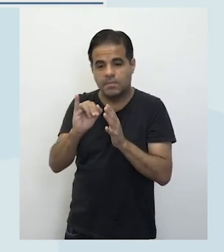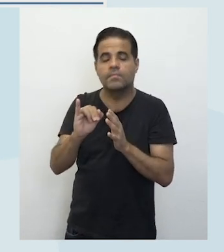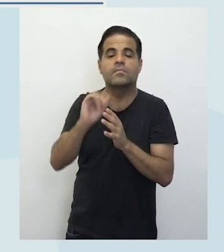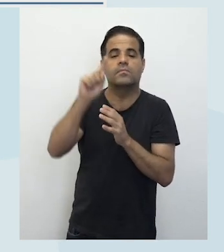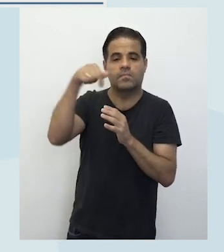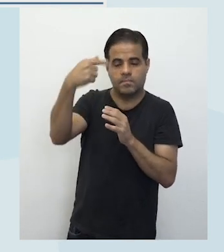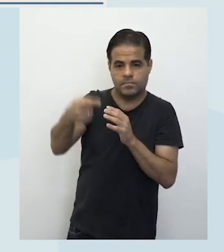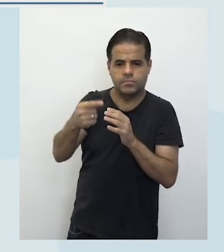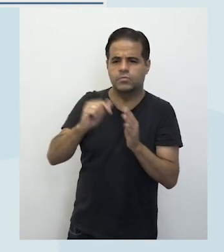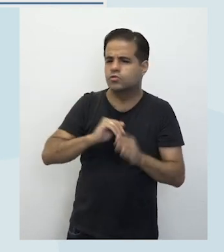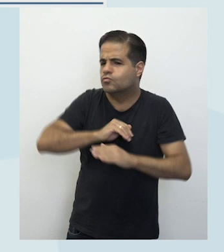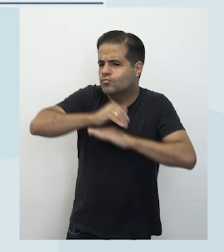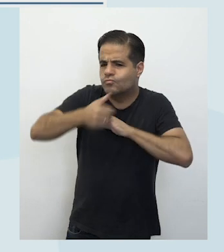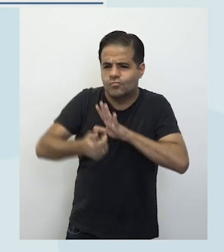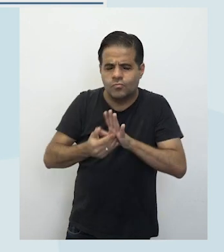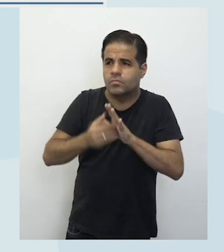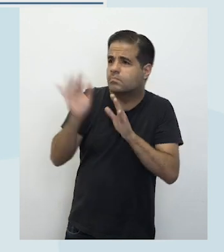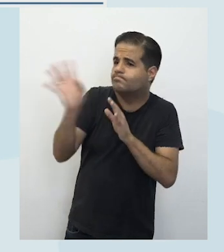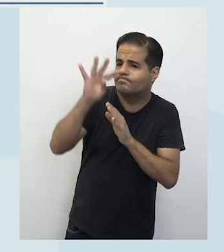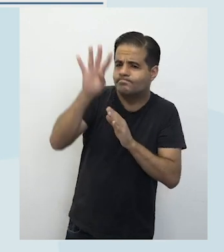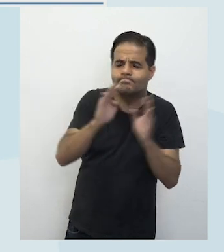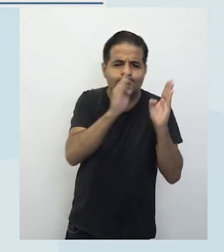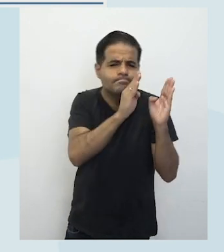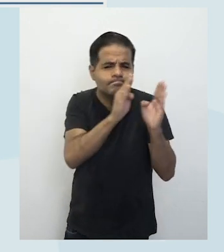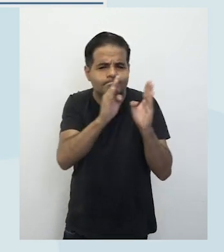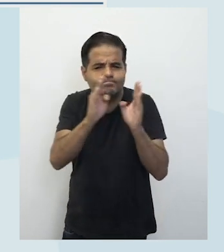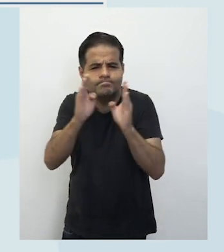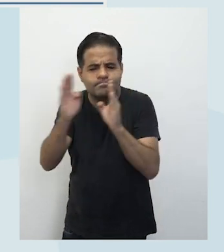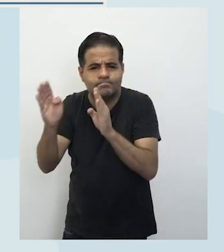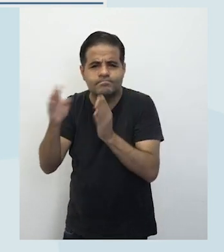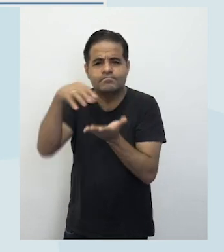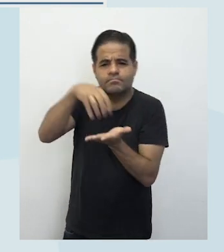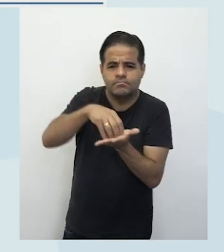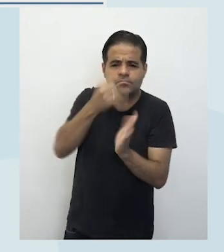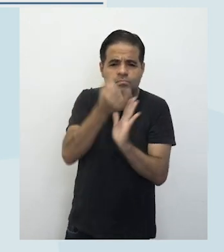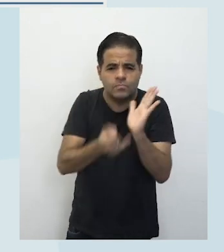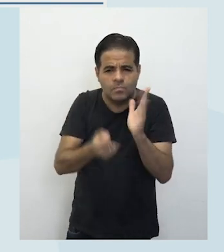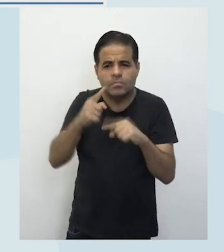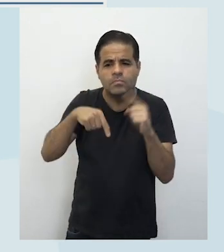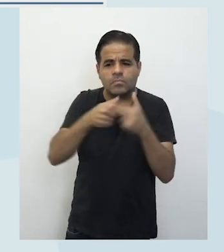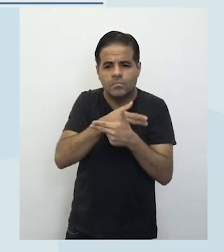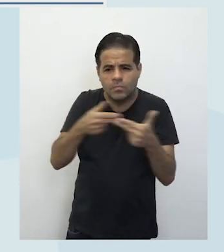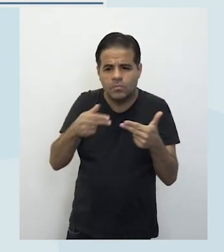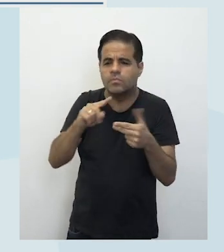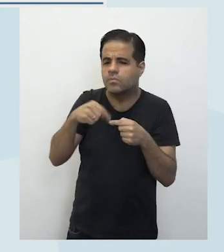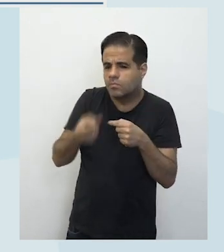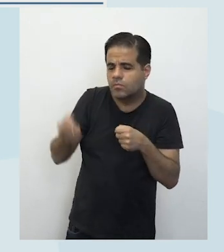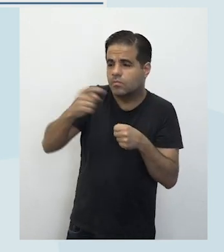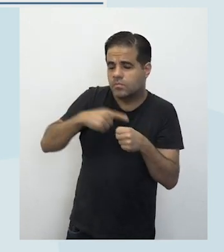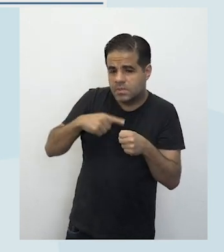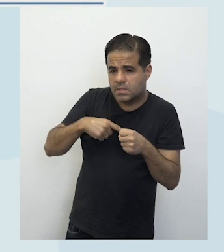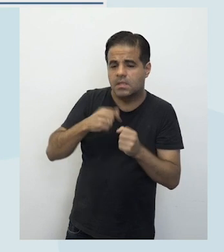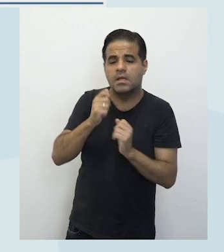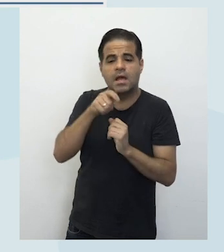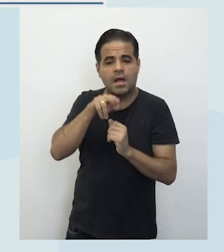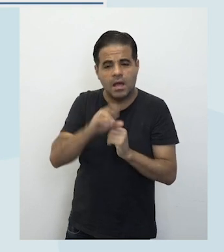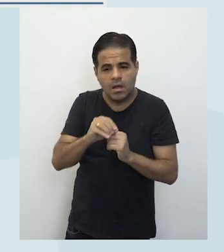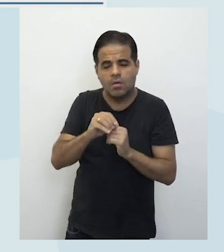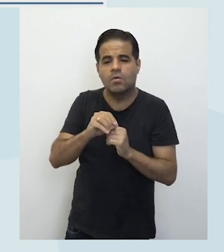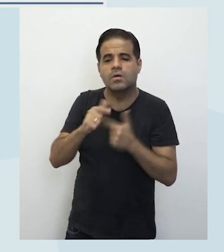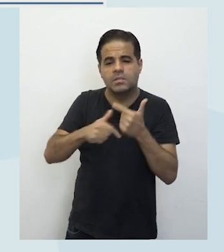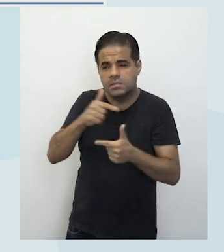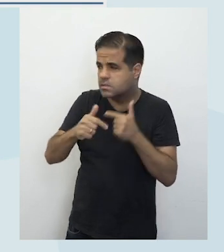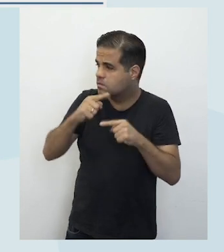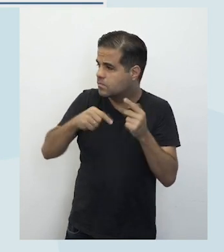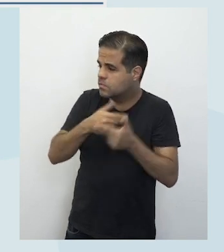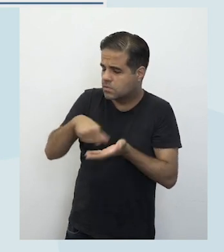temos toda a tabelinha organizada em impostos sobre o produto. Depois nós temos agropecuária, indústria e serviço, ou